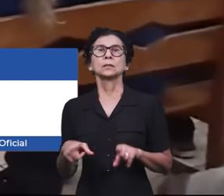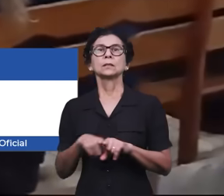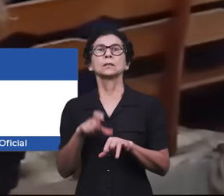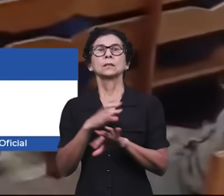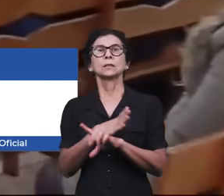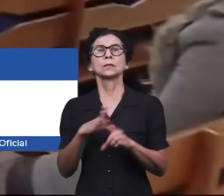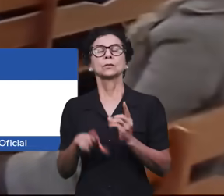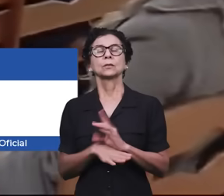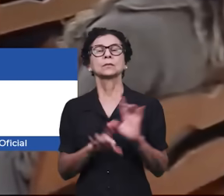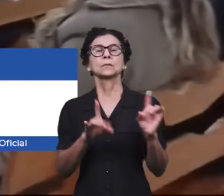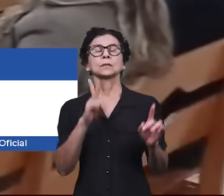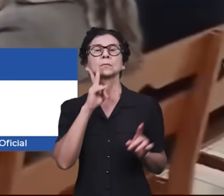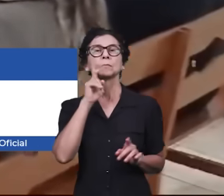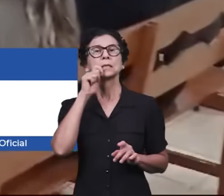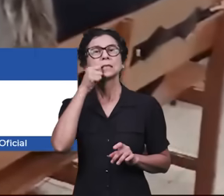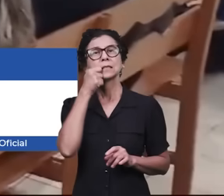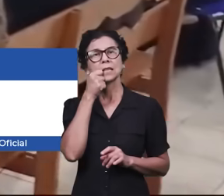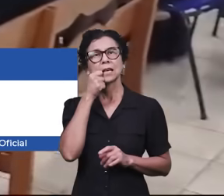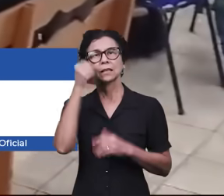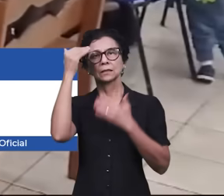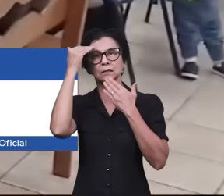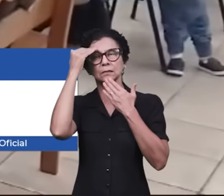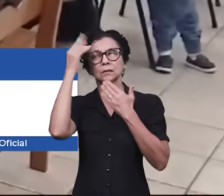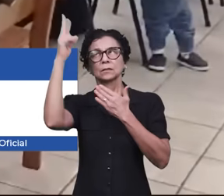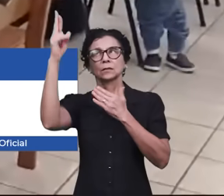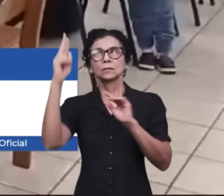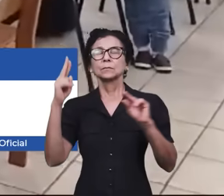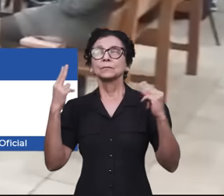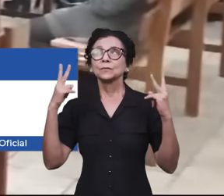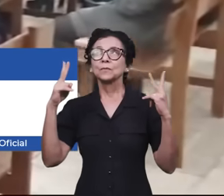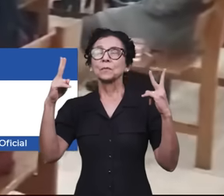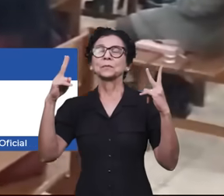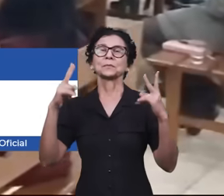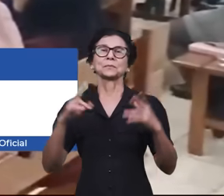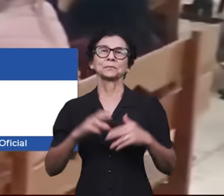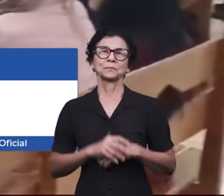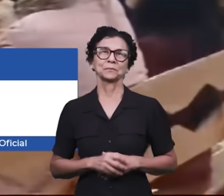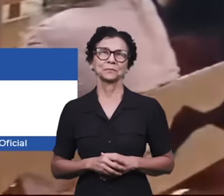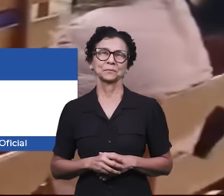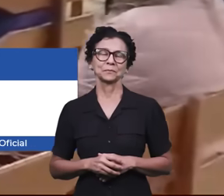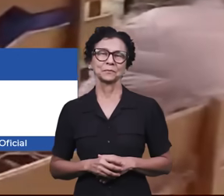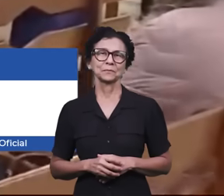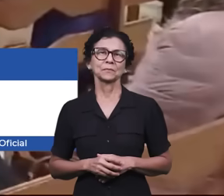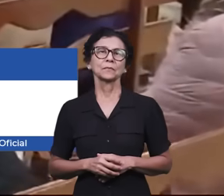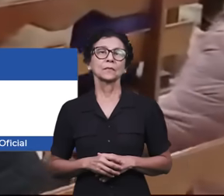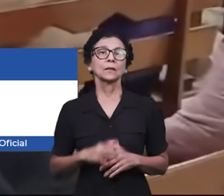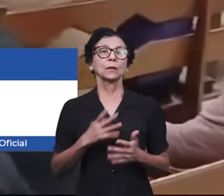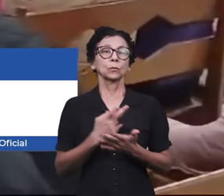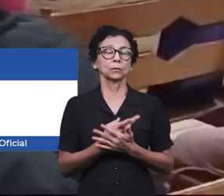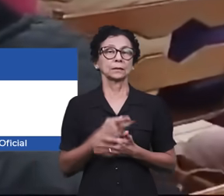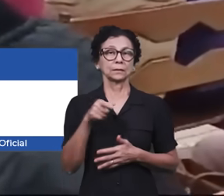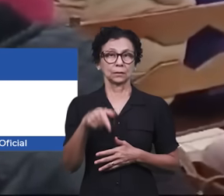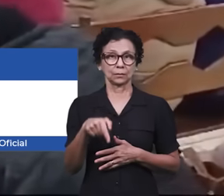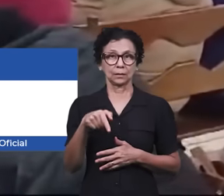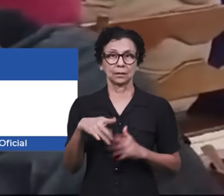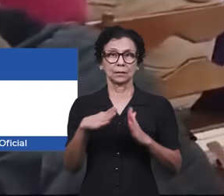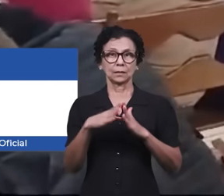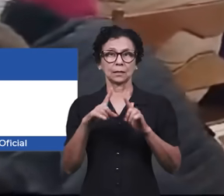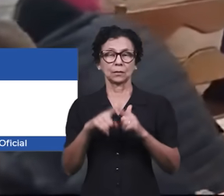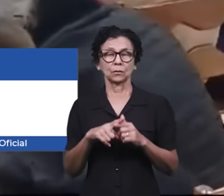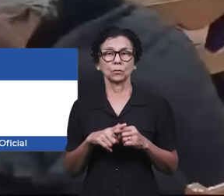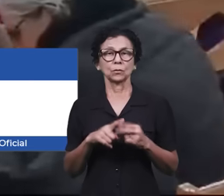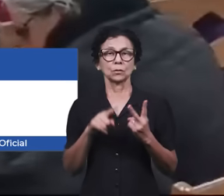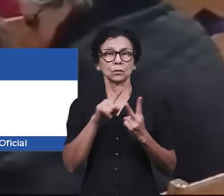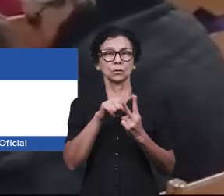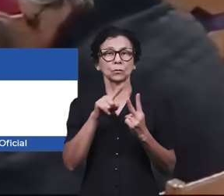com ceia em glorificação pelas vitórias alcançadas. Recentemente, houve o levantamento de dois ungidos na área,